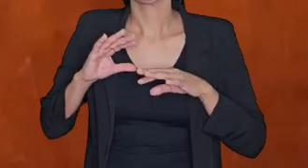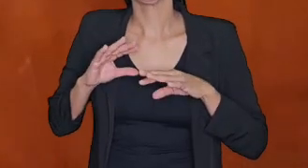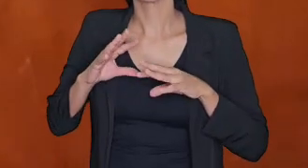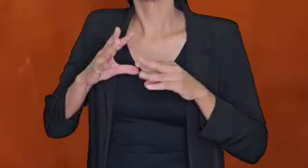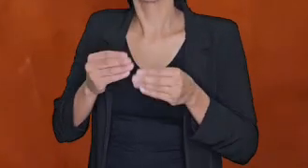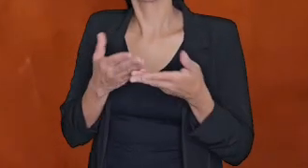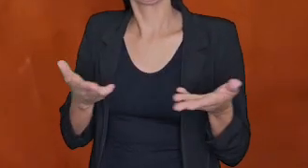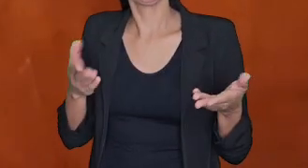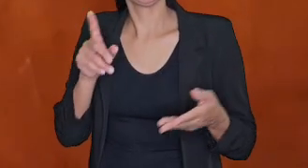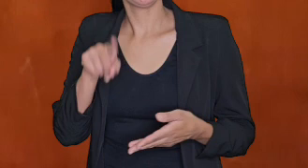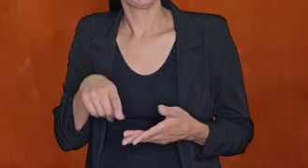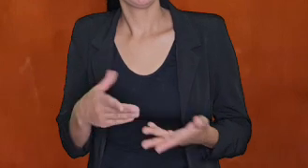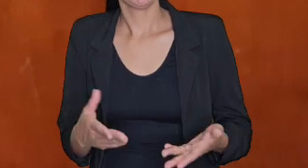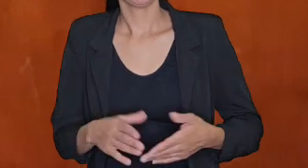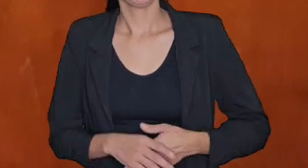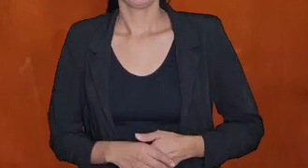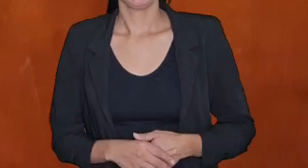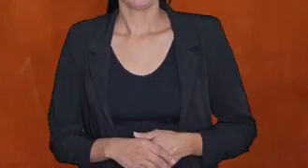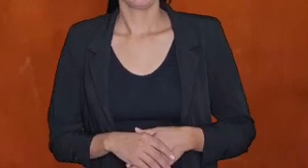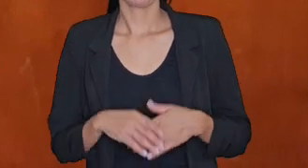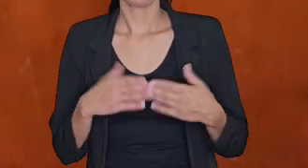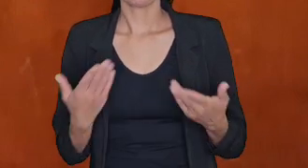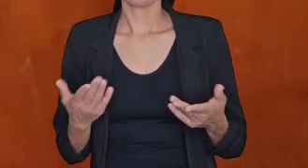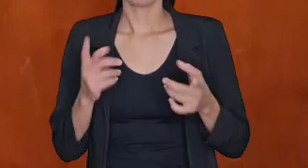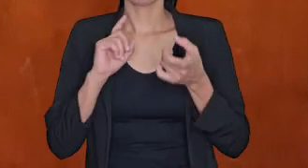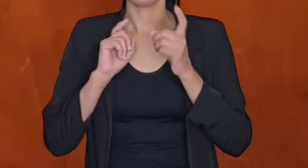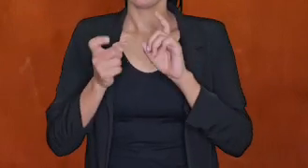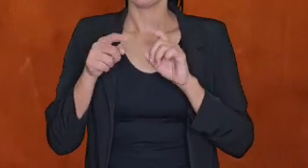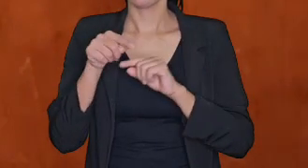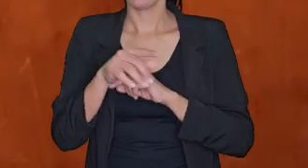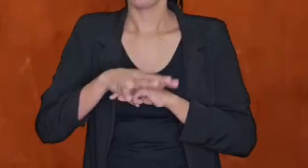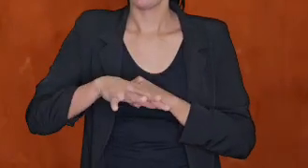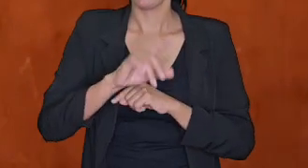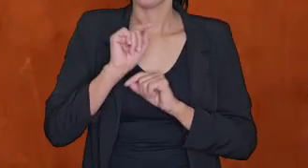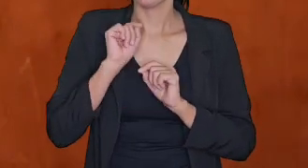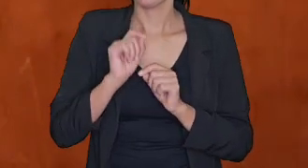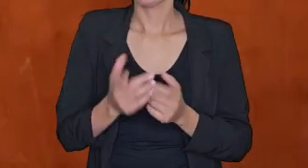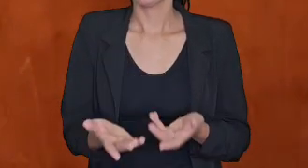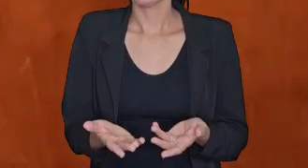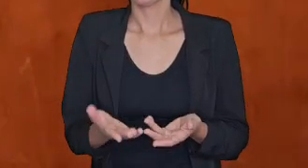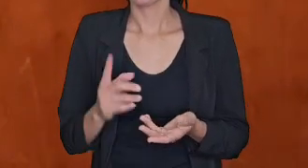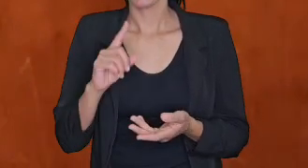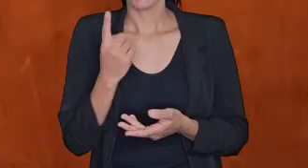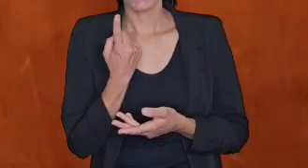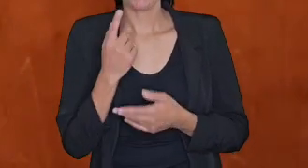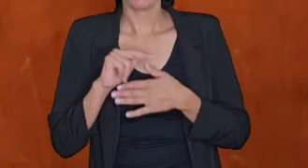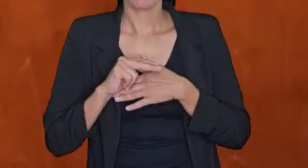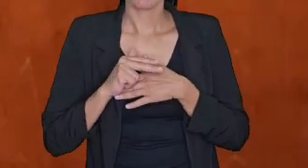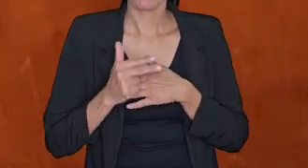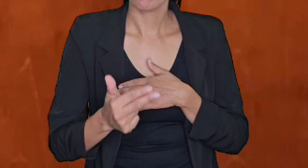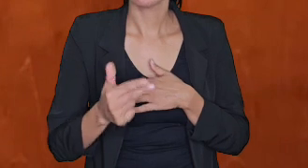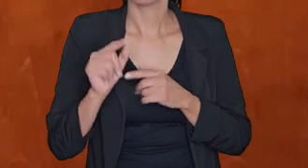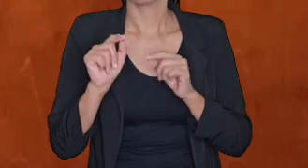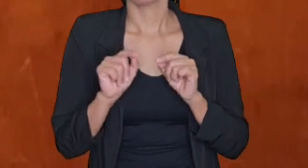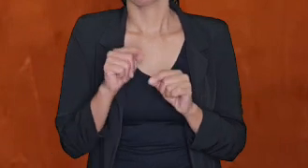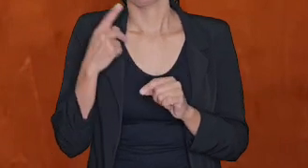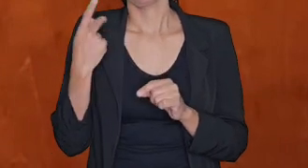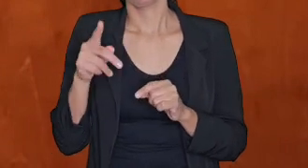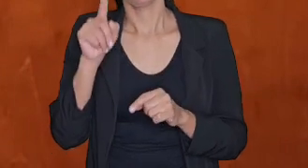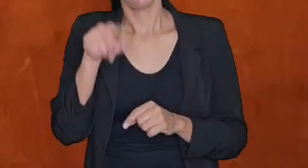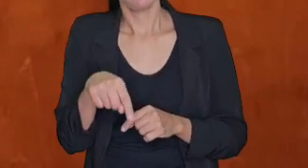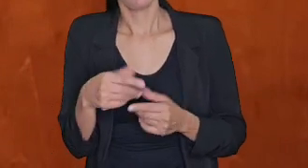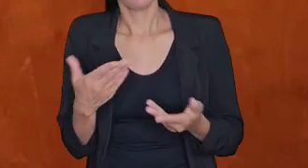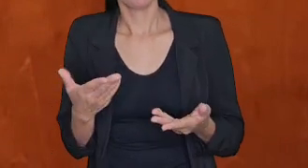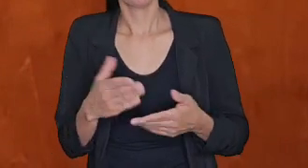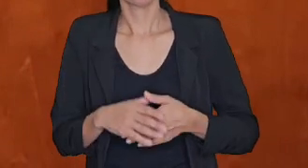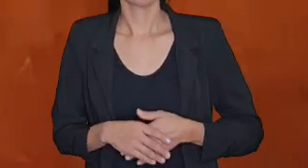se arvora a declarar a inconstitucionalidade de tudo, né? Mas o órgão administrativo, com